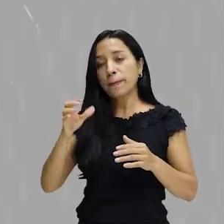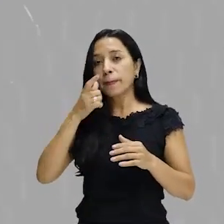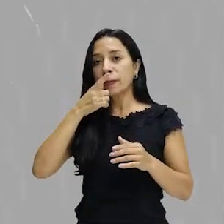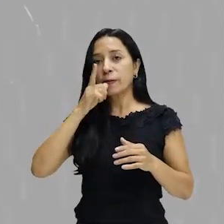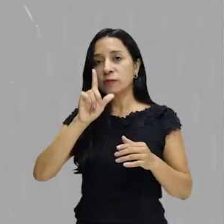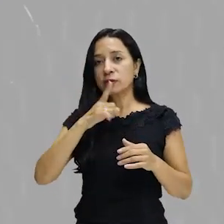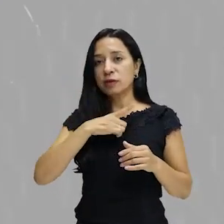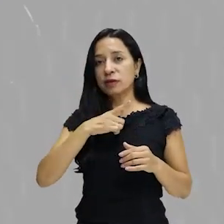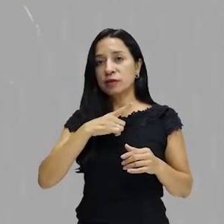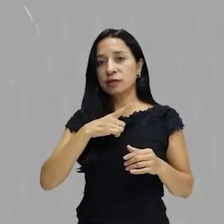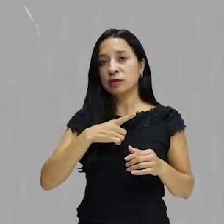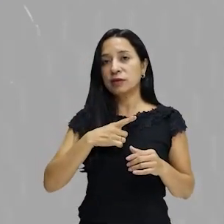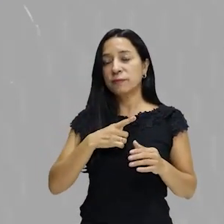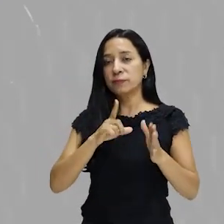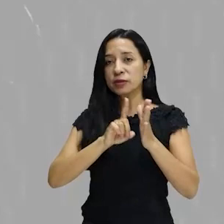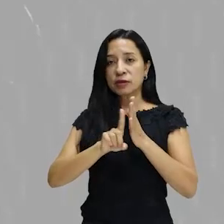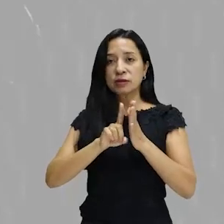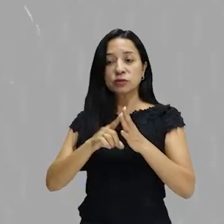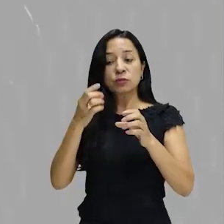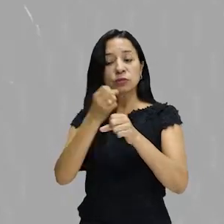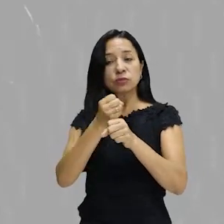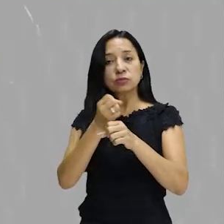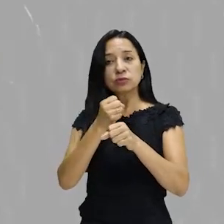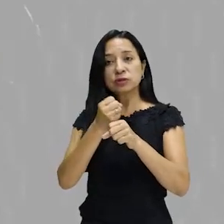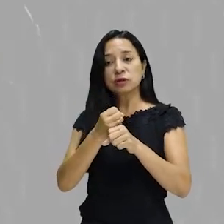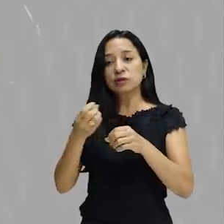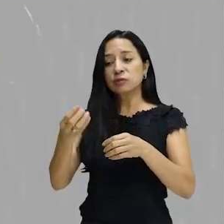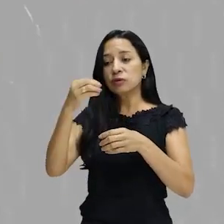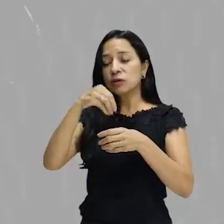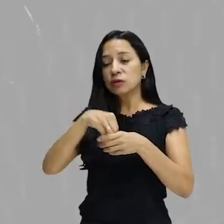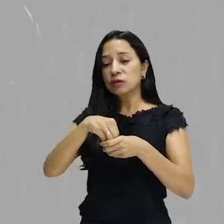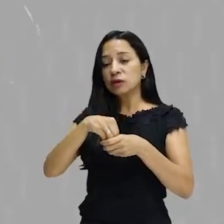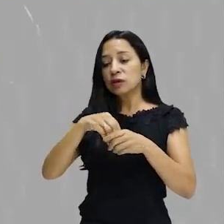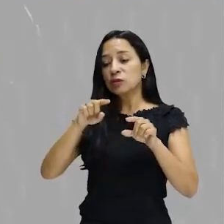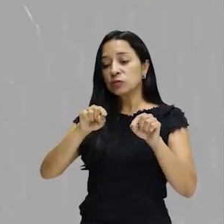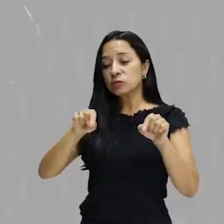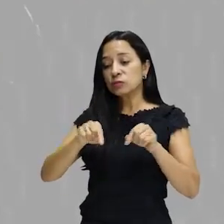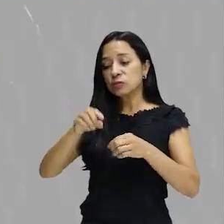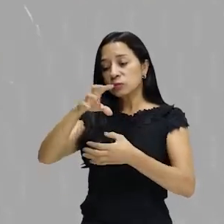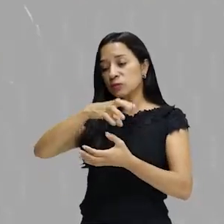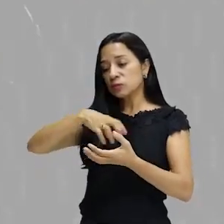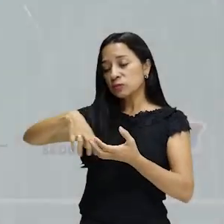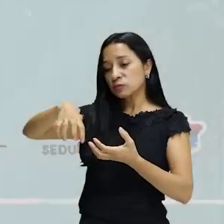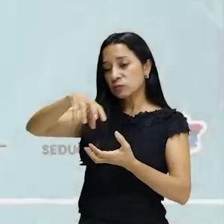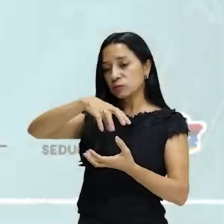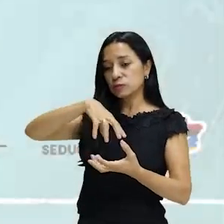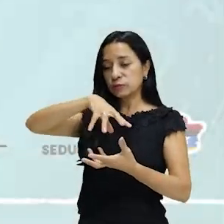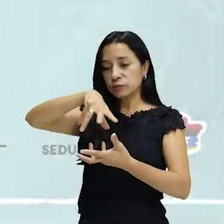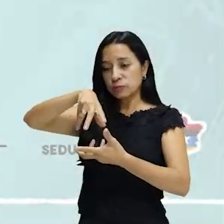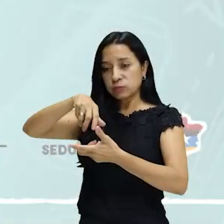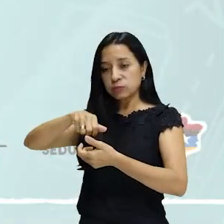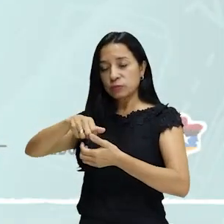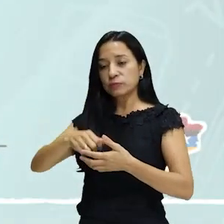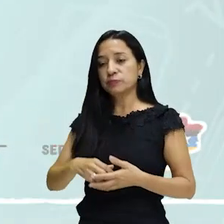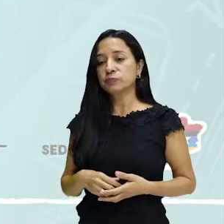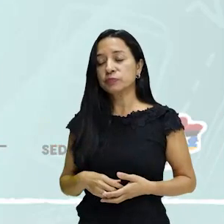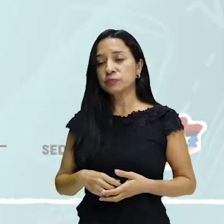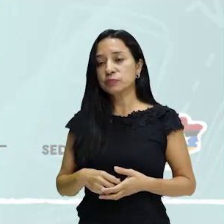ali trazer toda a questão dos cálculos para dentro do comportamento desses astros, certo?